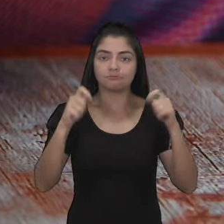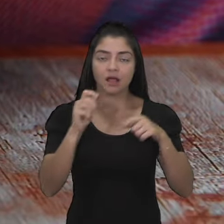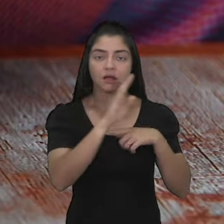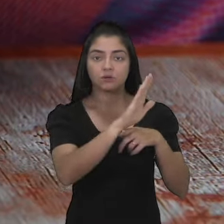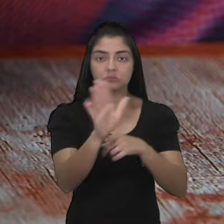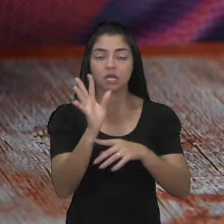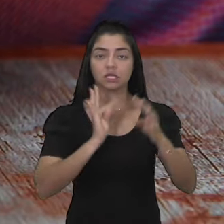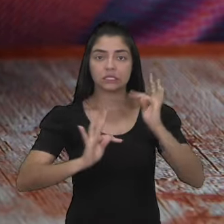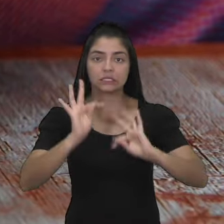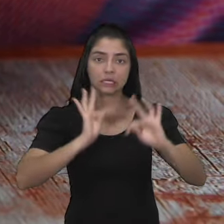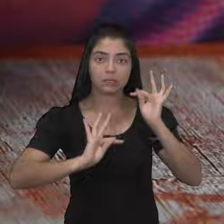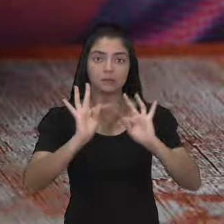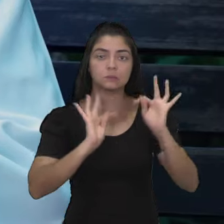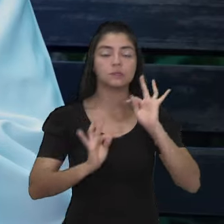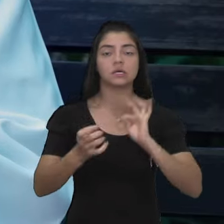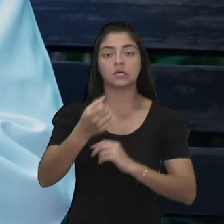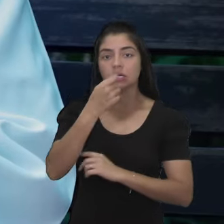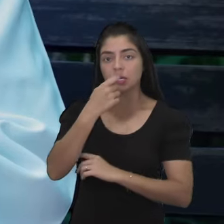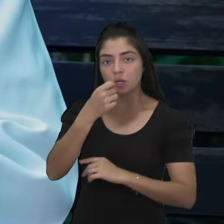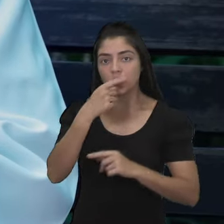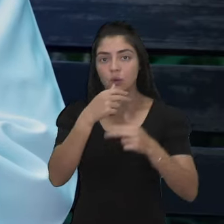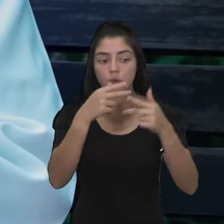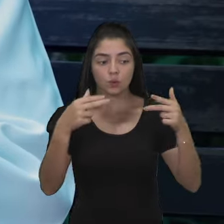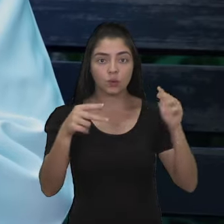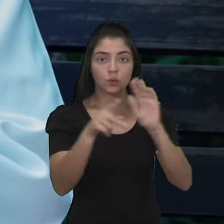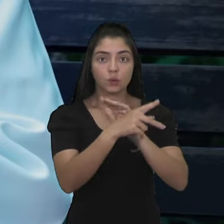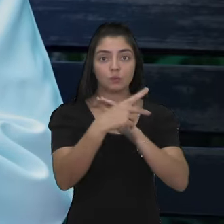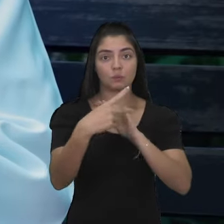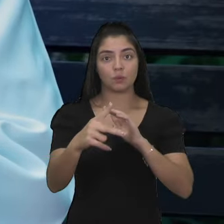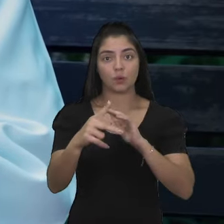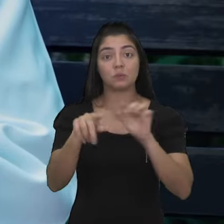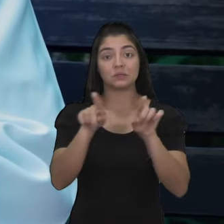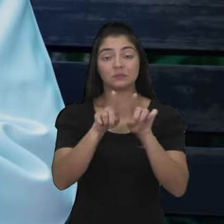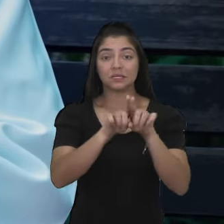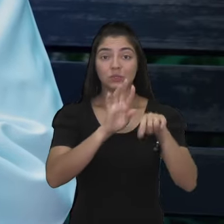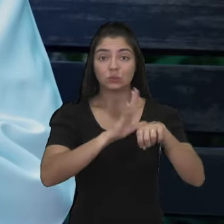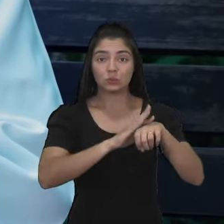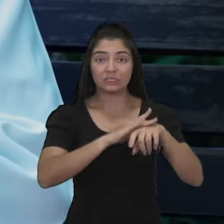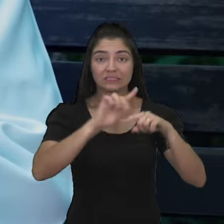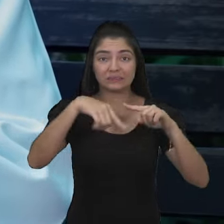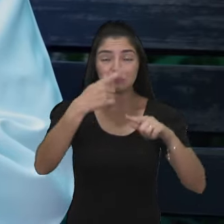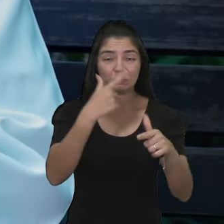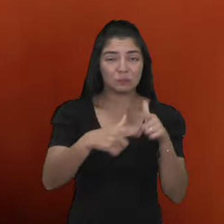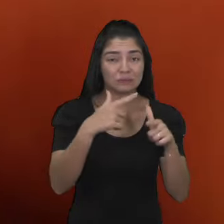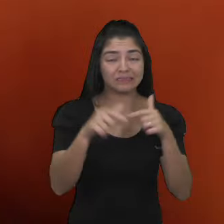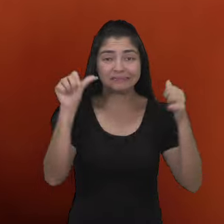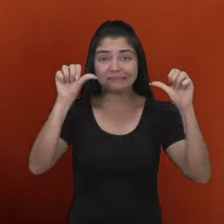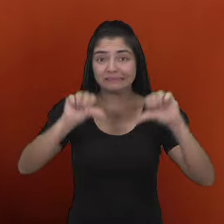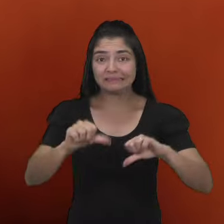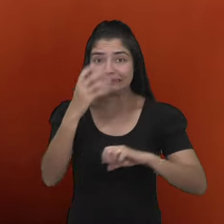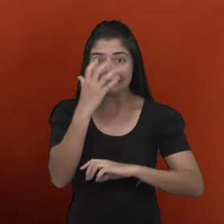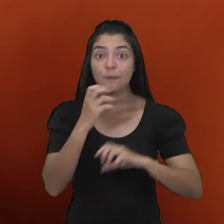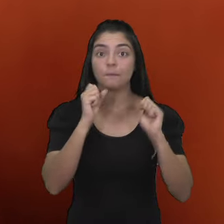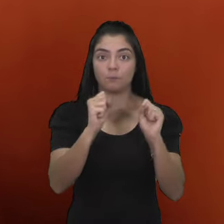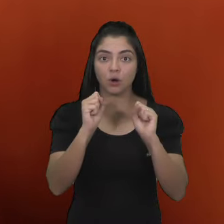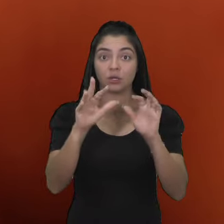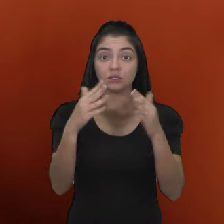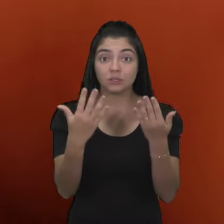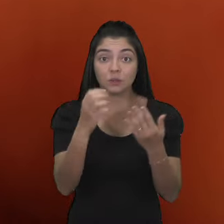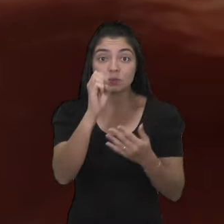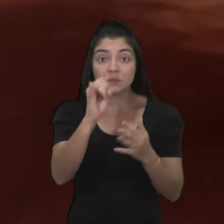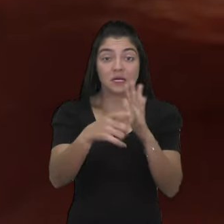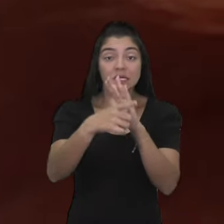introduzida a terapêutica específica e, consequentemente, as complicações que essa doença pode causar são praticamente eliminadas